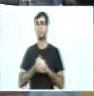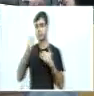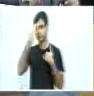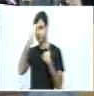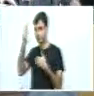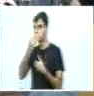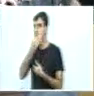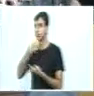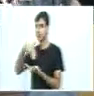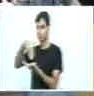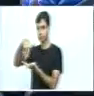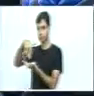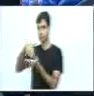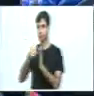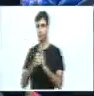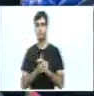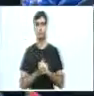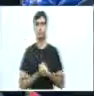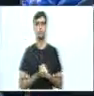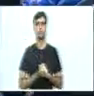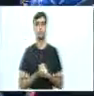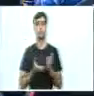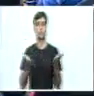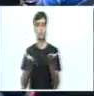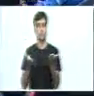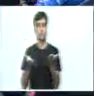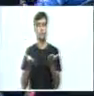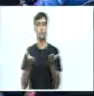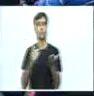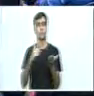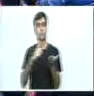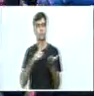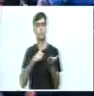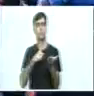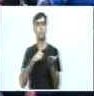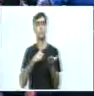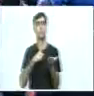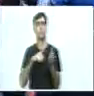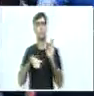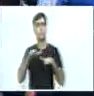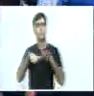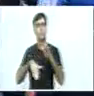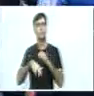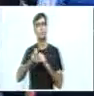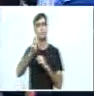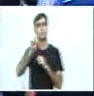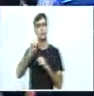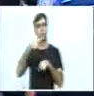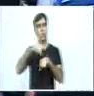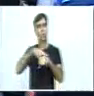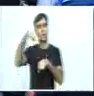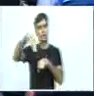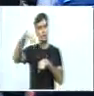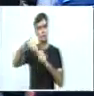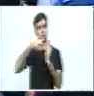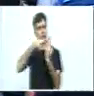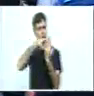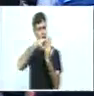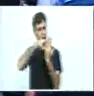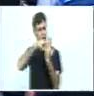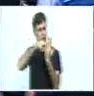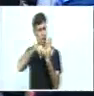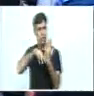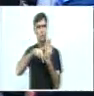Obrigada, senhor secretário. Hoje tivemos, em média, 50 minutos de leitura